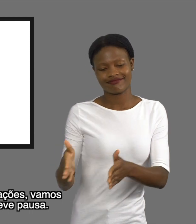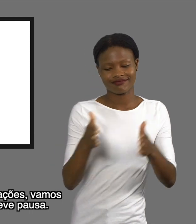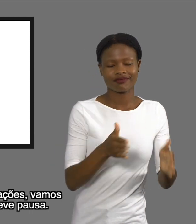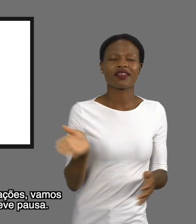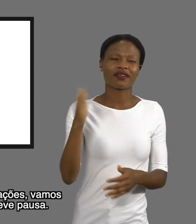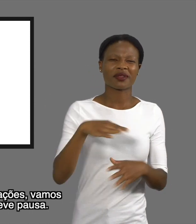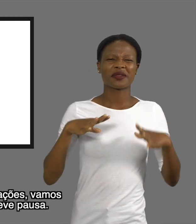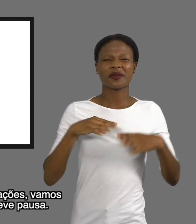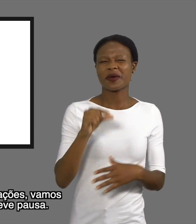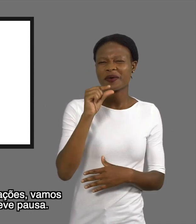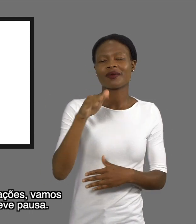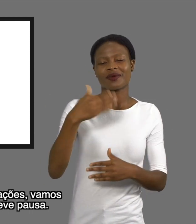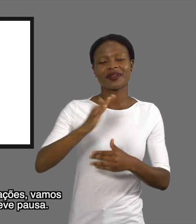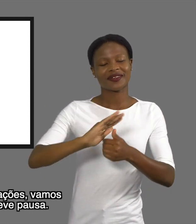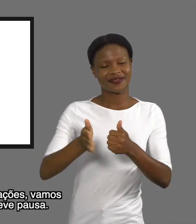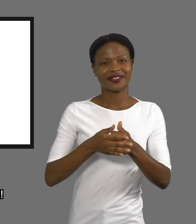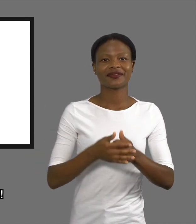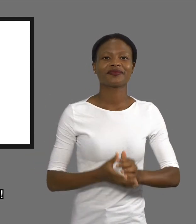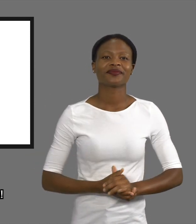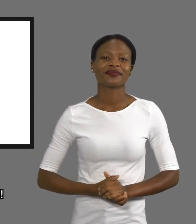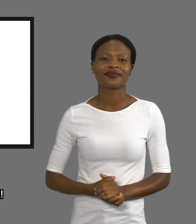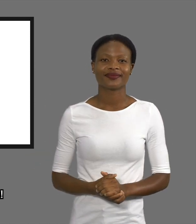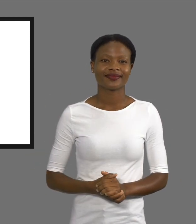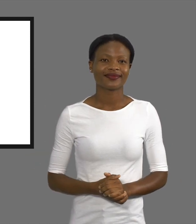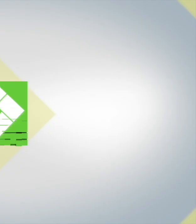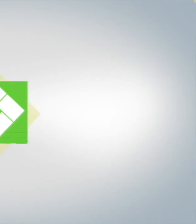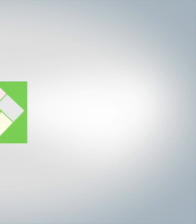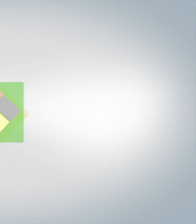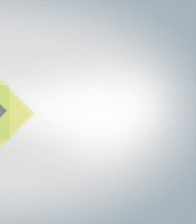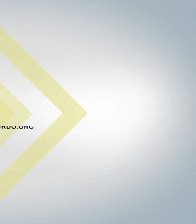informações, vamos a mais uma breve pausa. Até já!